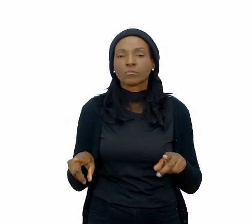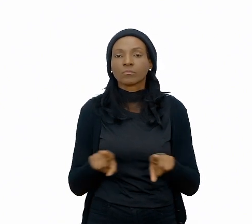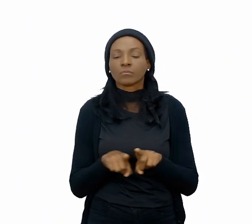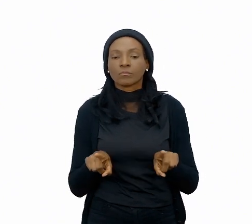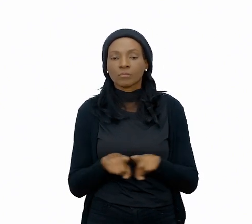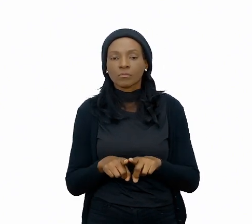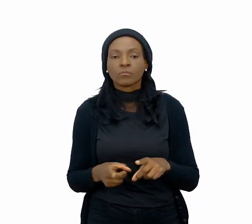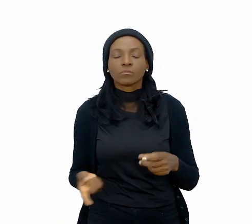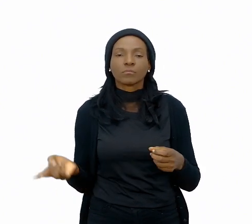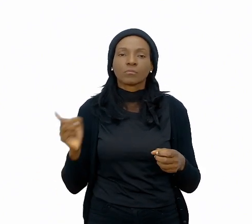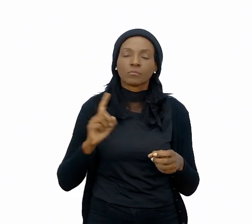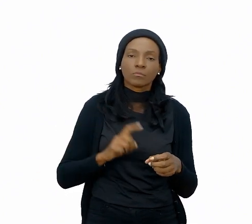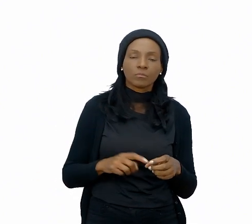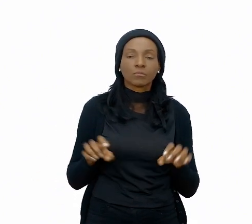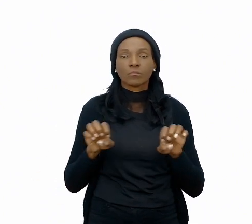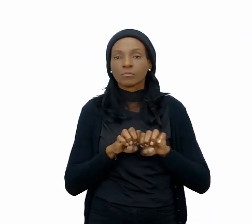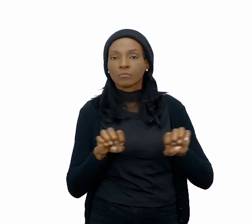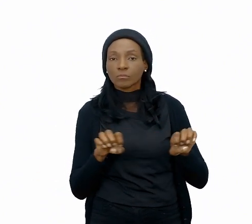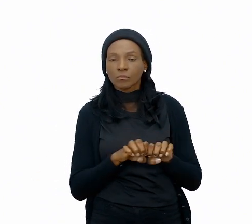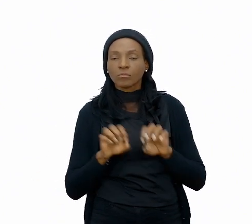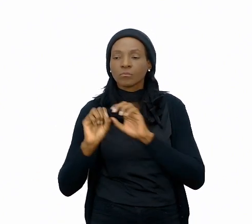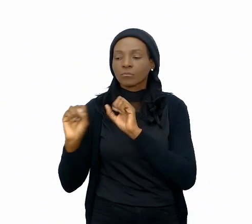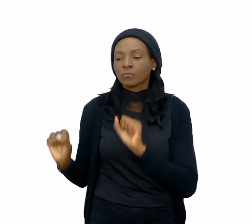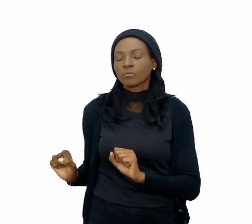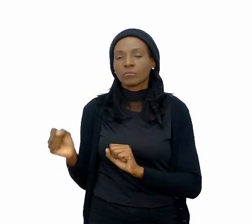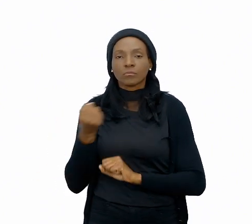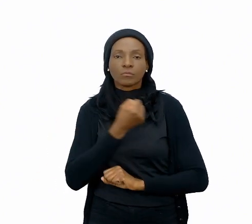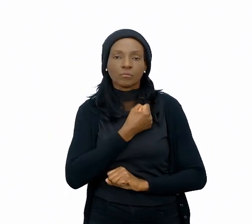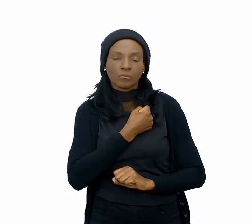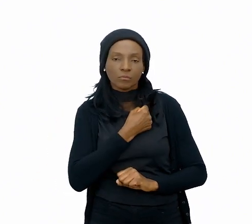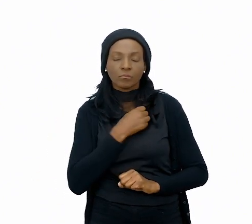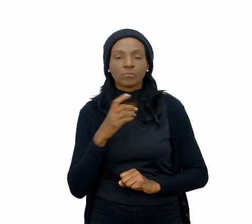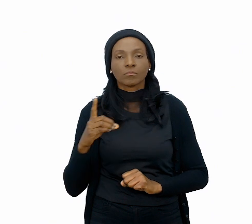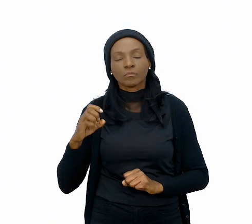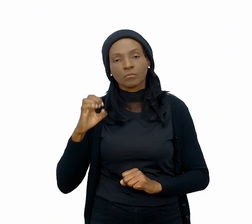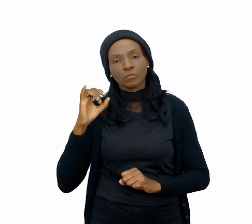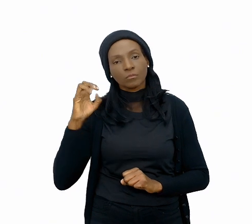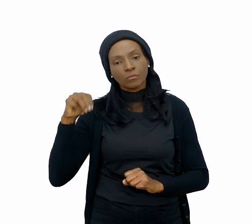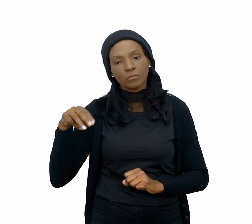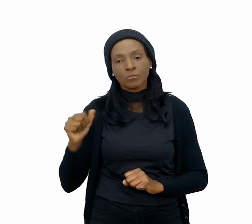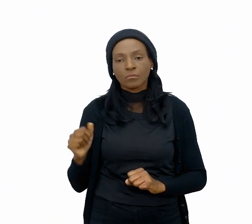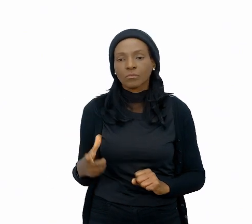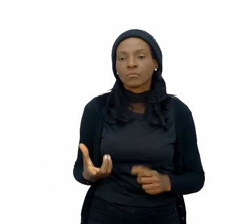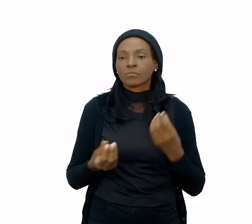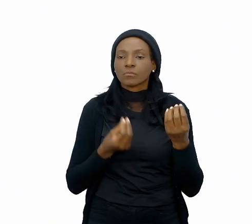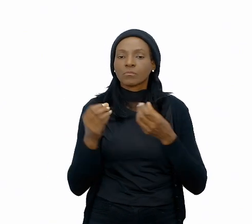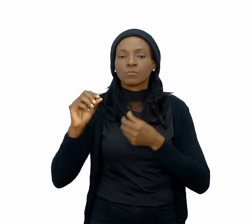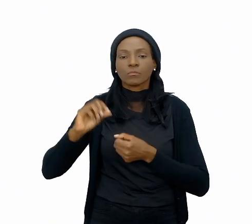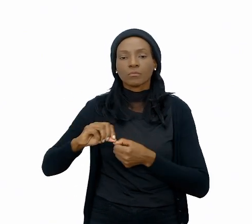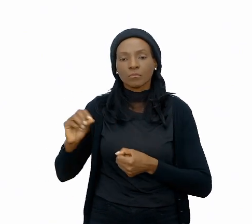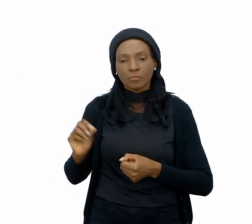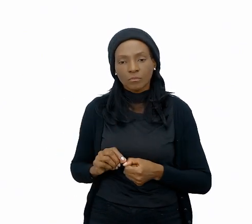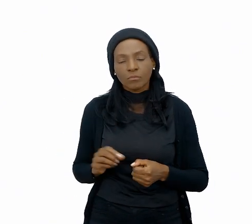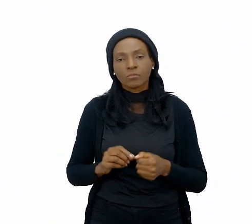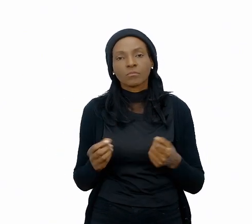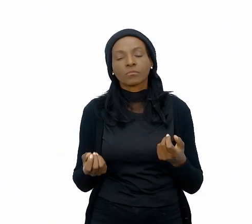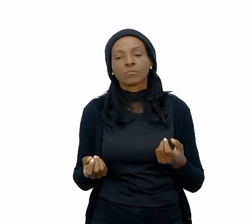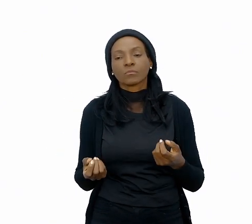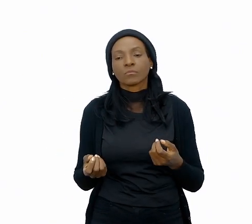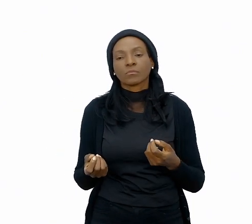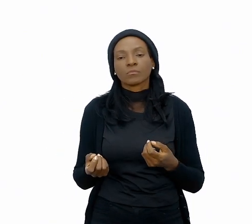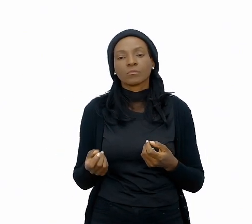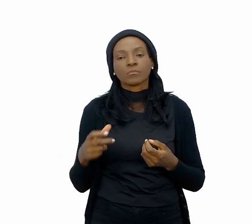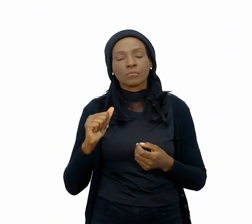também recuperar a estrutura do sistema de numeração decimal e o processo de construção e apropriação